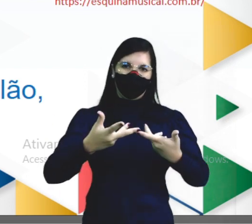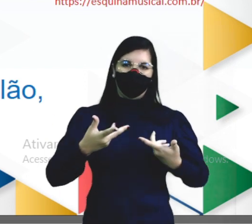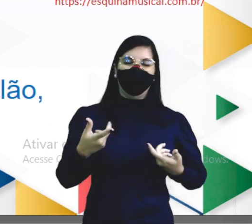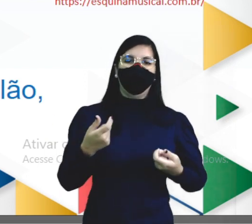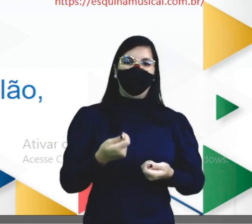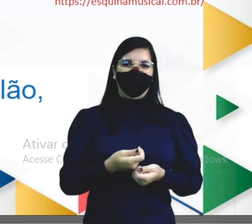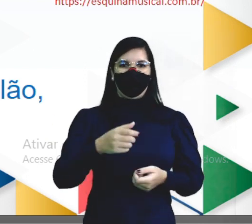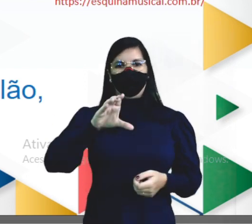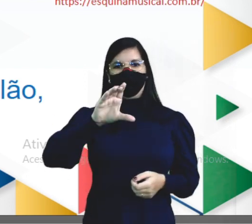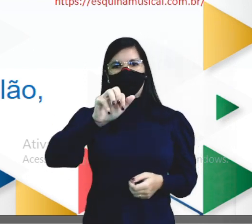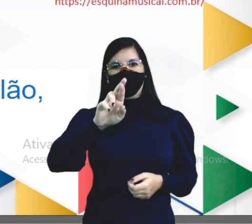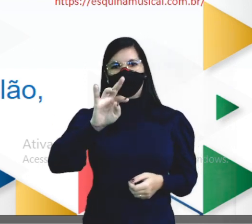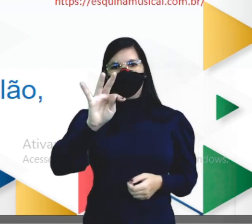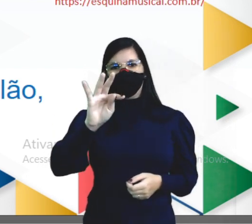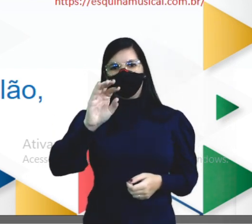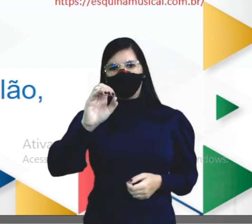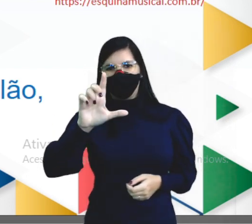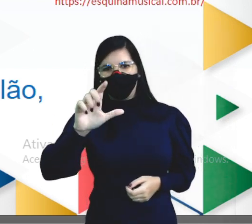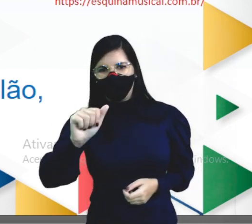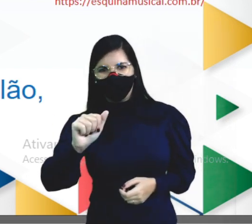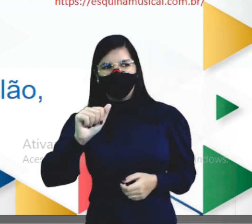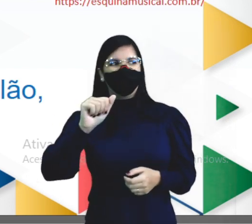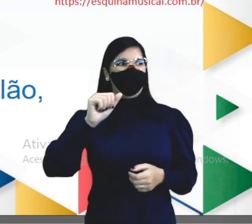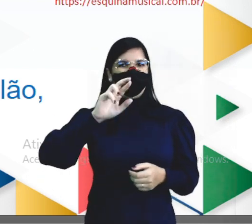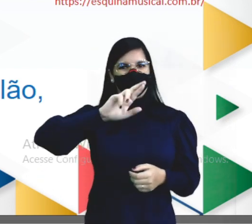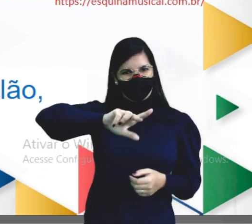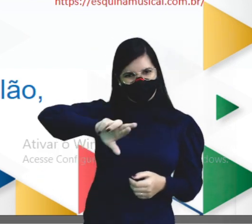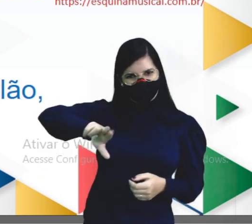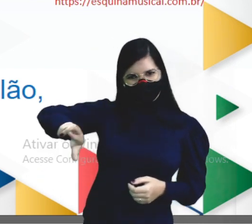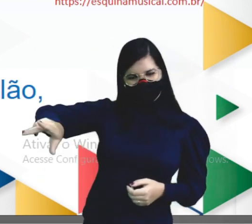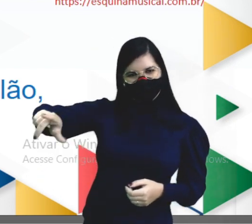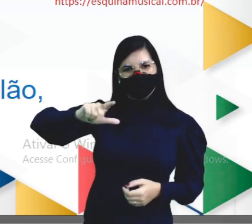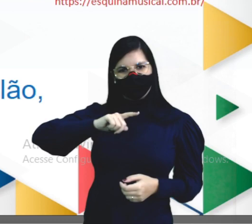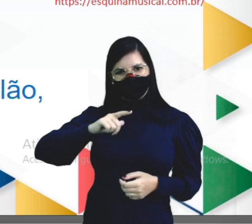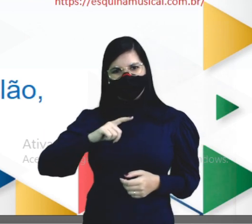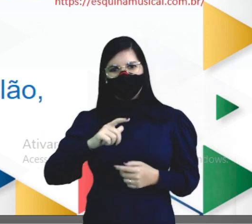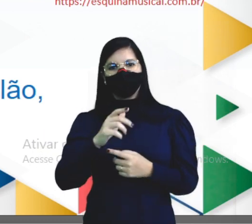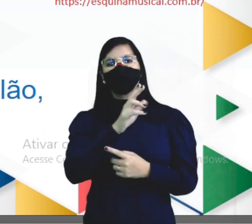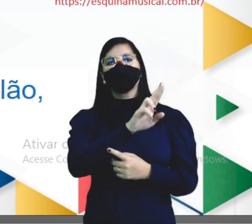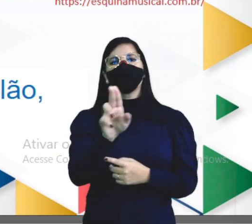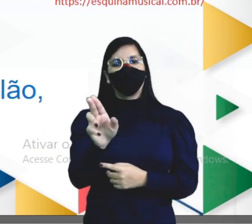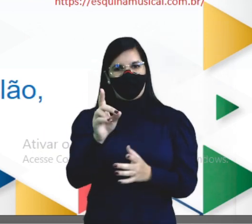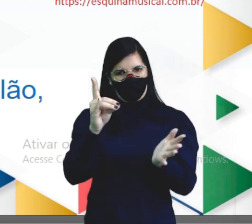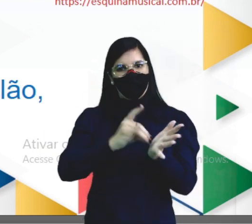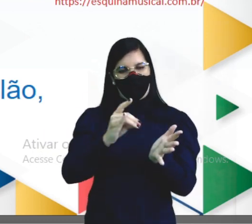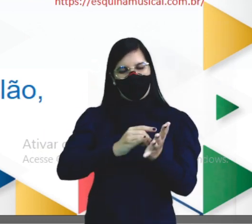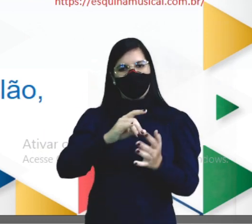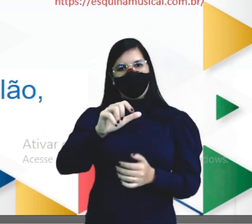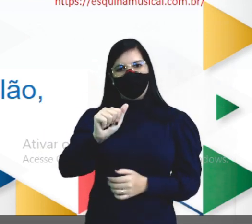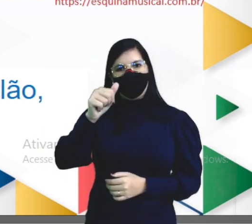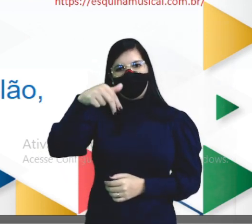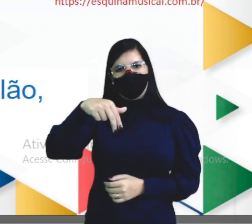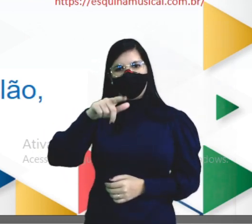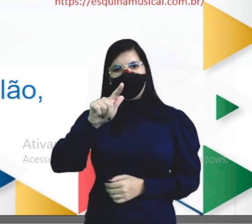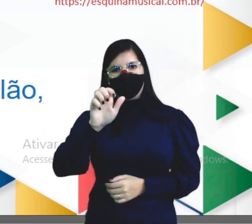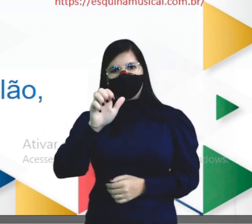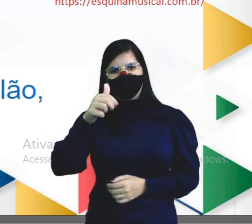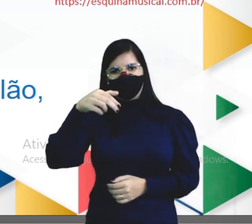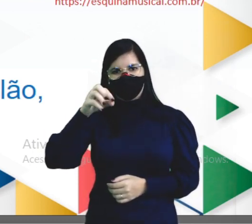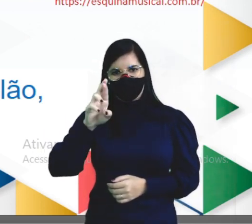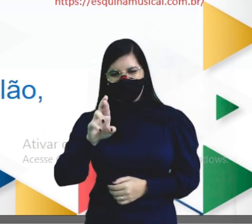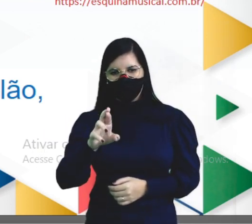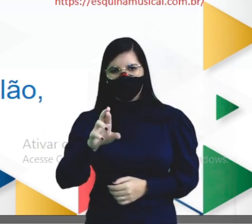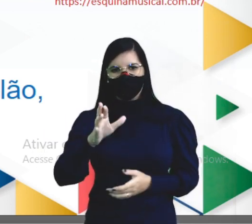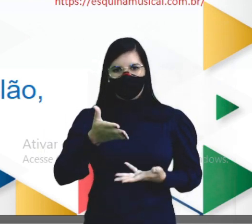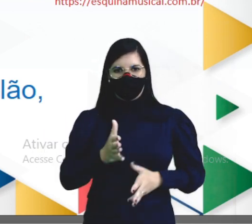né, Cartola, que tem grandes composições. Né? O nome dele era Angenor de Oliveira. Né? O Cartola nasceu no